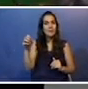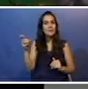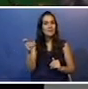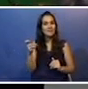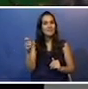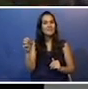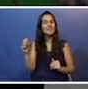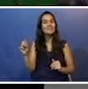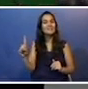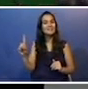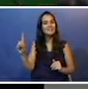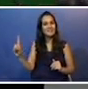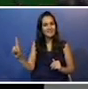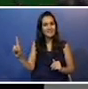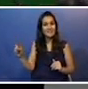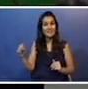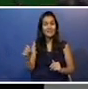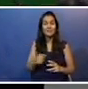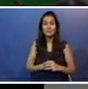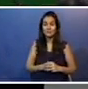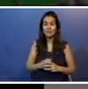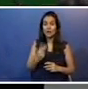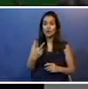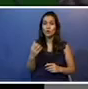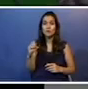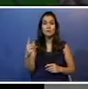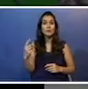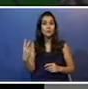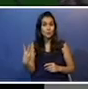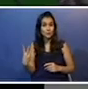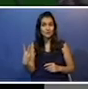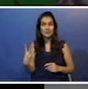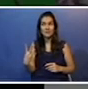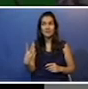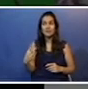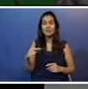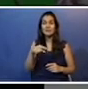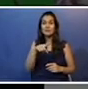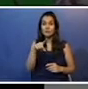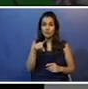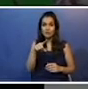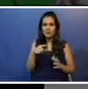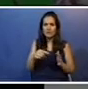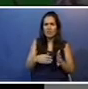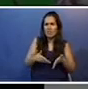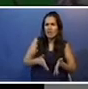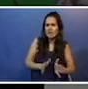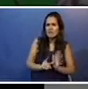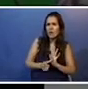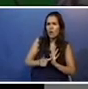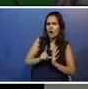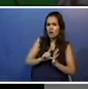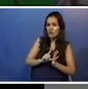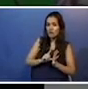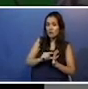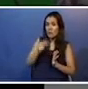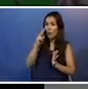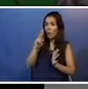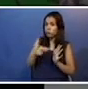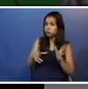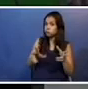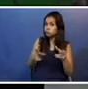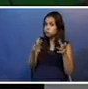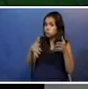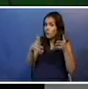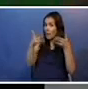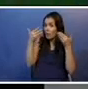você nasceu antes, aí você vai prestar atenção aqui, olha, tá? Para colocar o ano da maneira correta, tá? Não